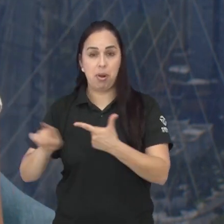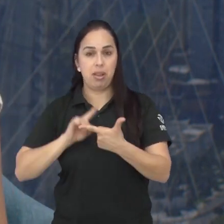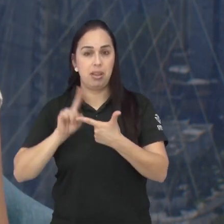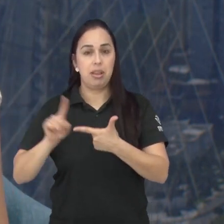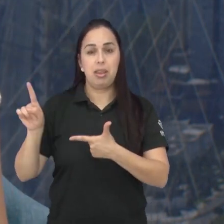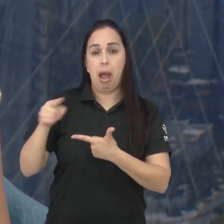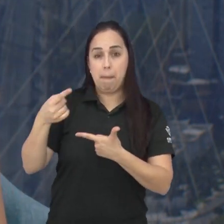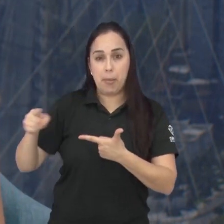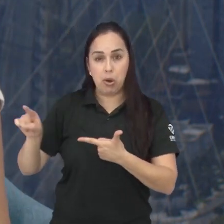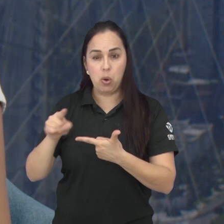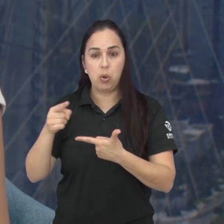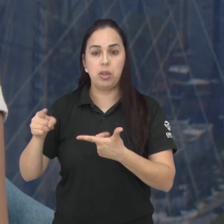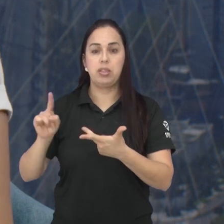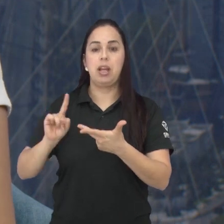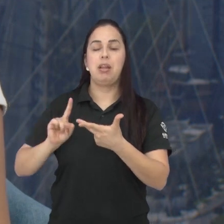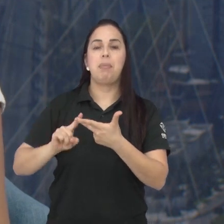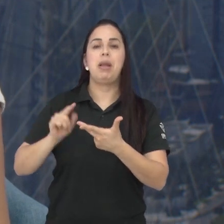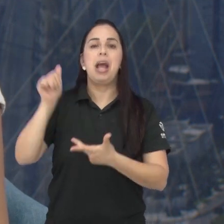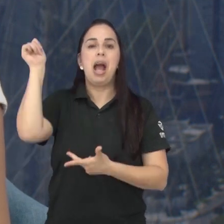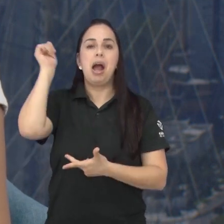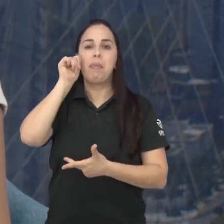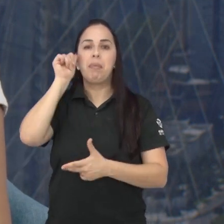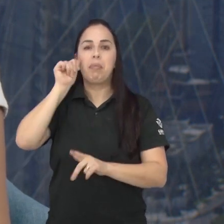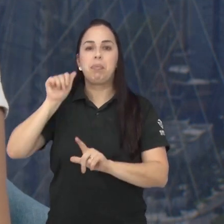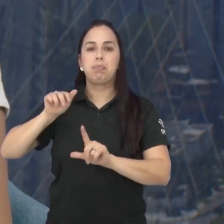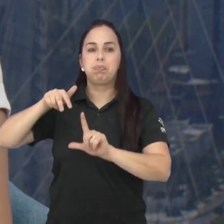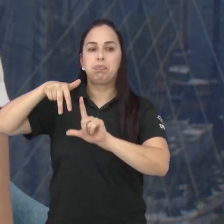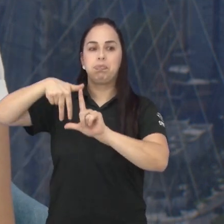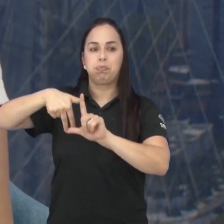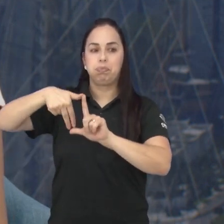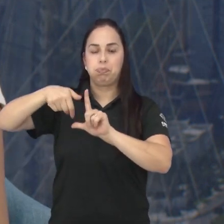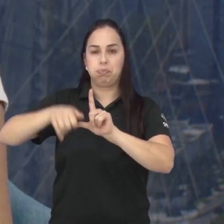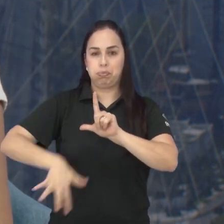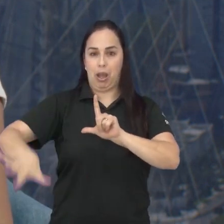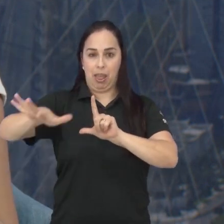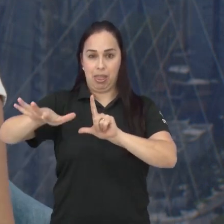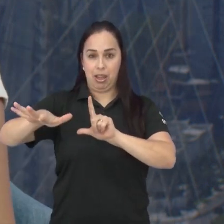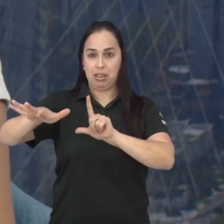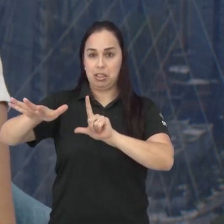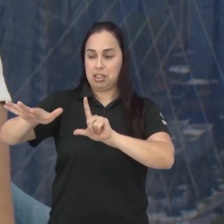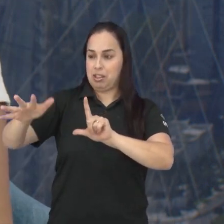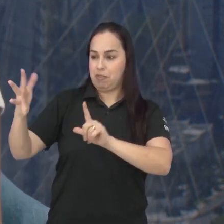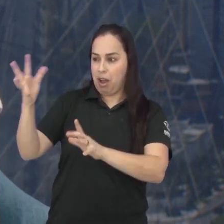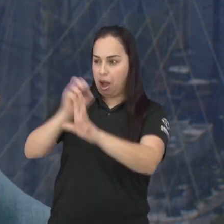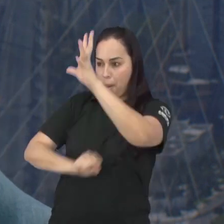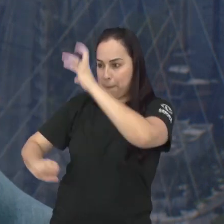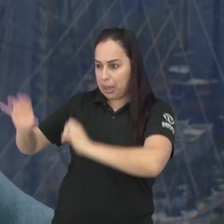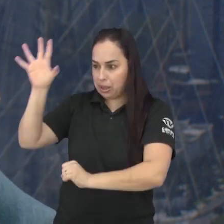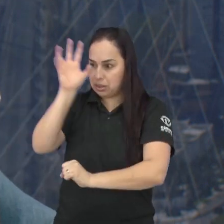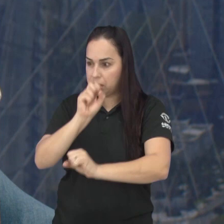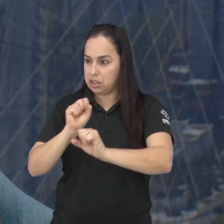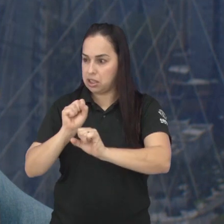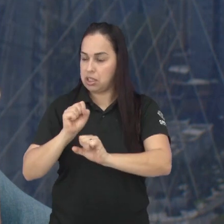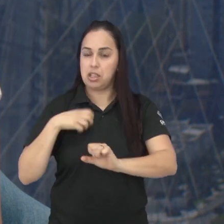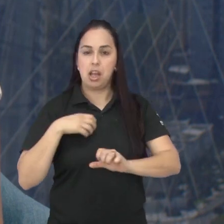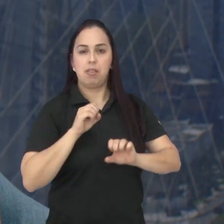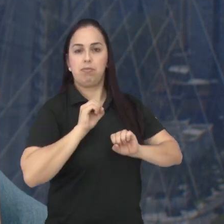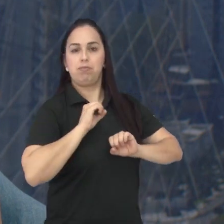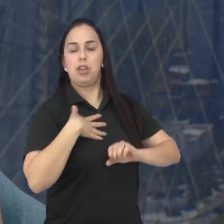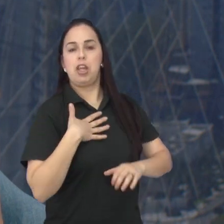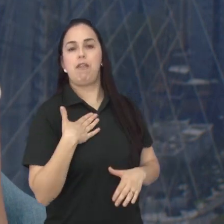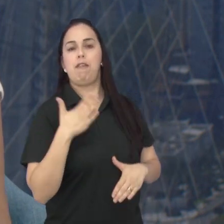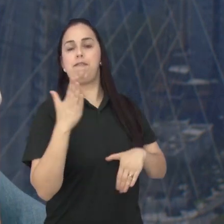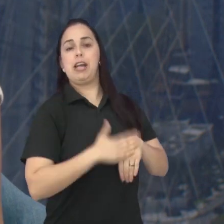músicas, enfim, hoje das influencers também, das redes sociais, eu vou continuar eternamente reproduzindo essa estrutura se